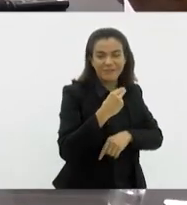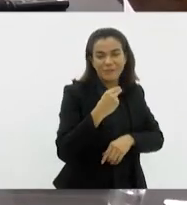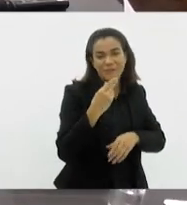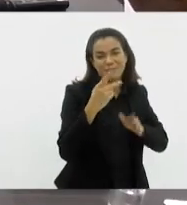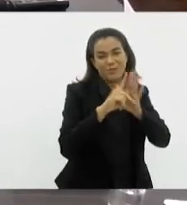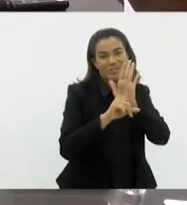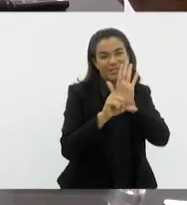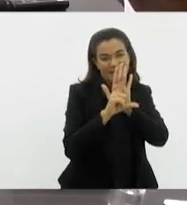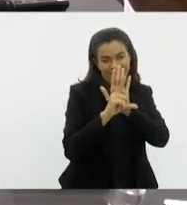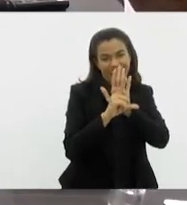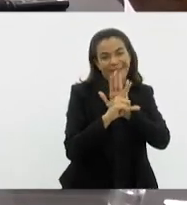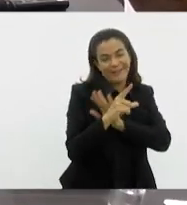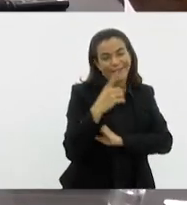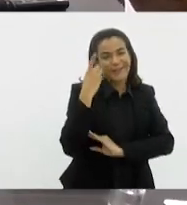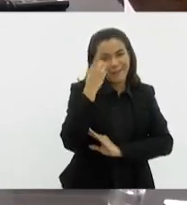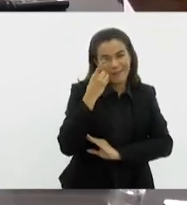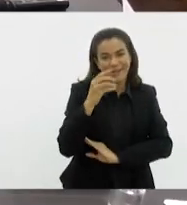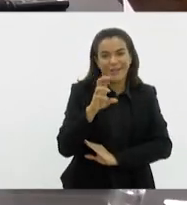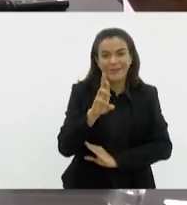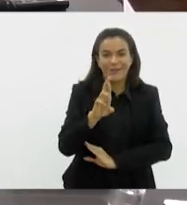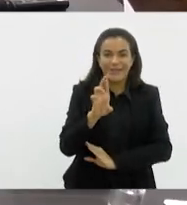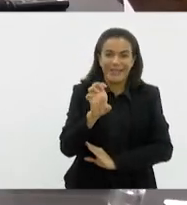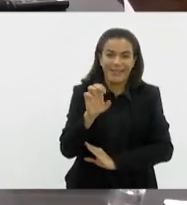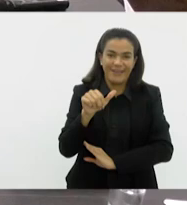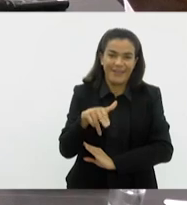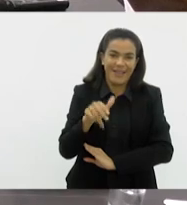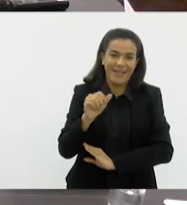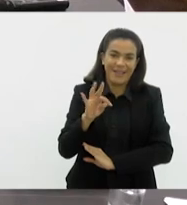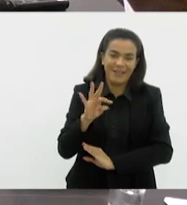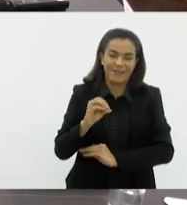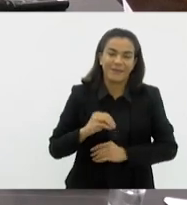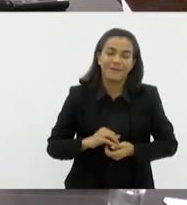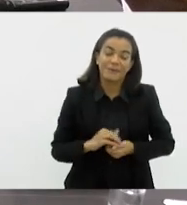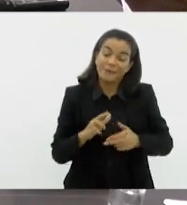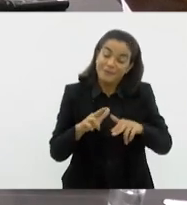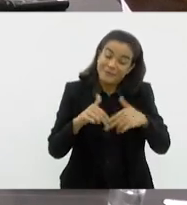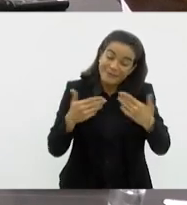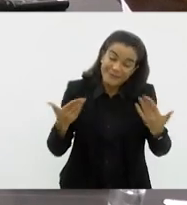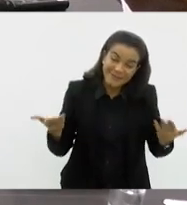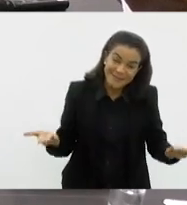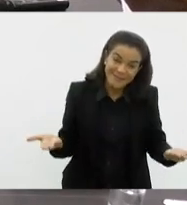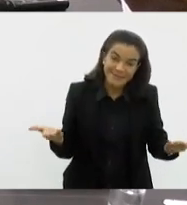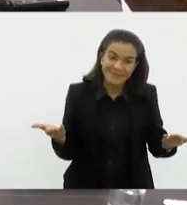projetos do deputado Renato Cozzolino. Então não tem nada de...